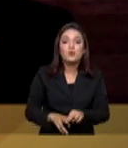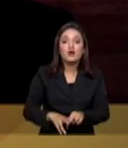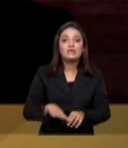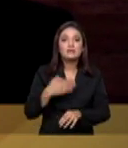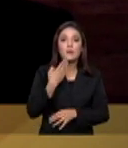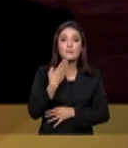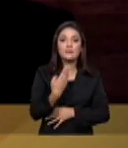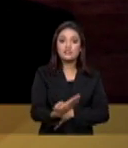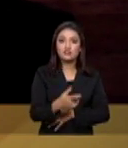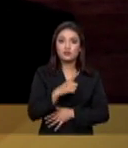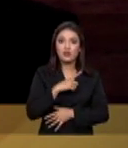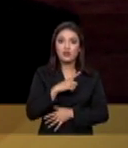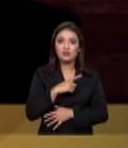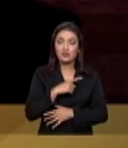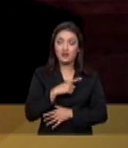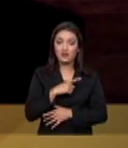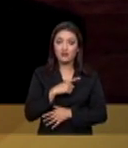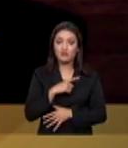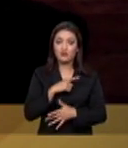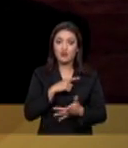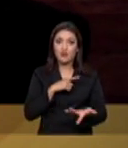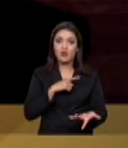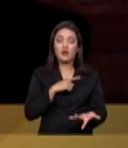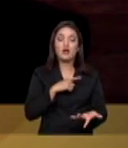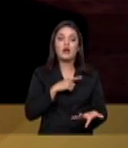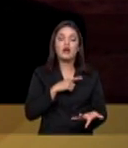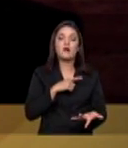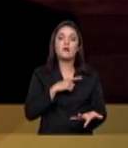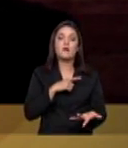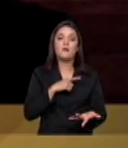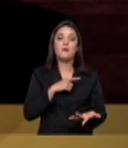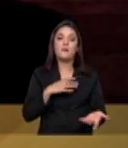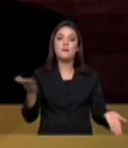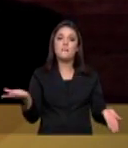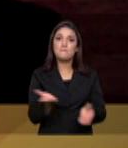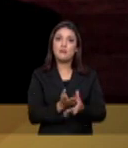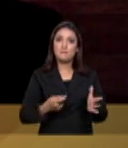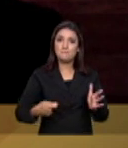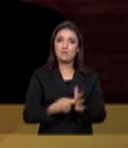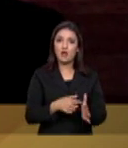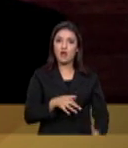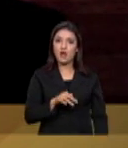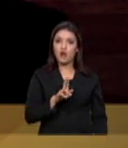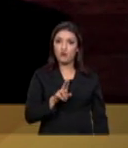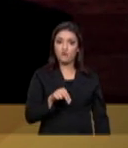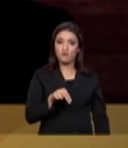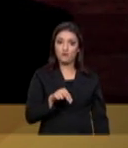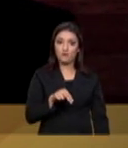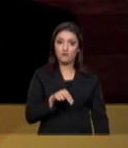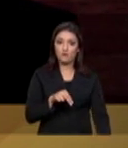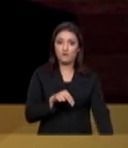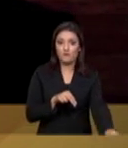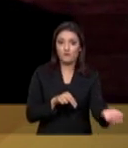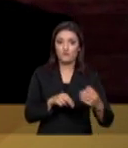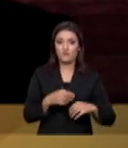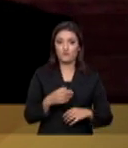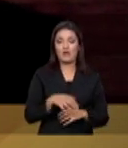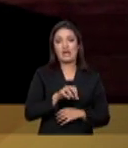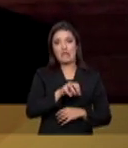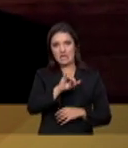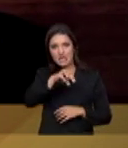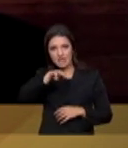e posse ajuizado pela Fundação Estadual do meio ambiente em Santa